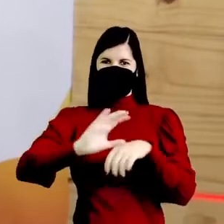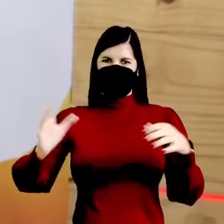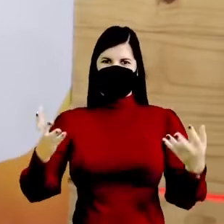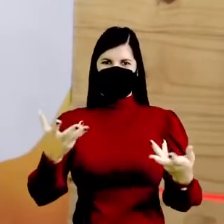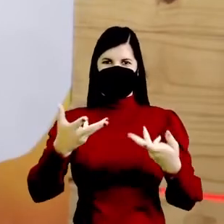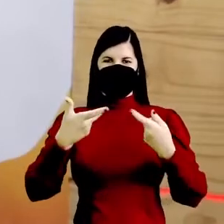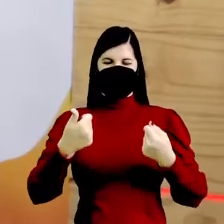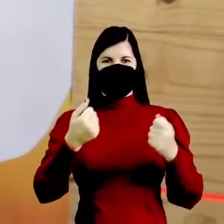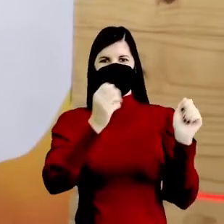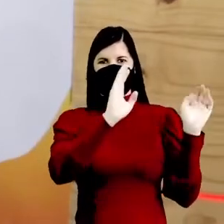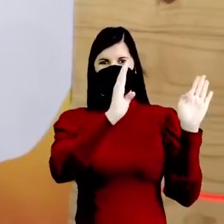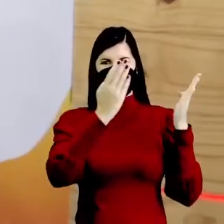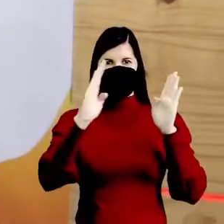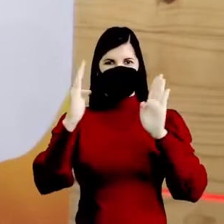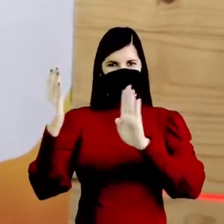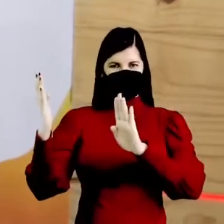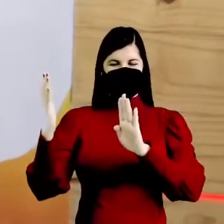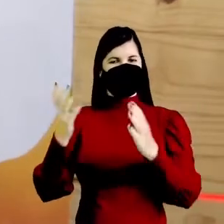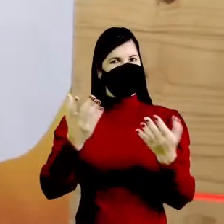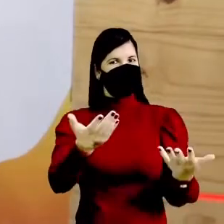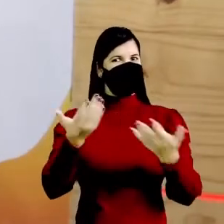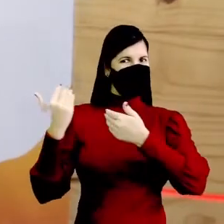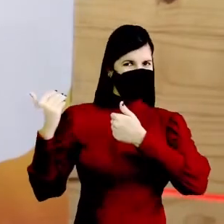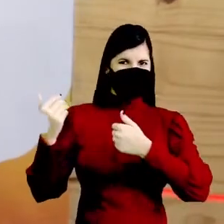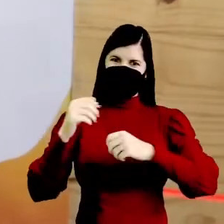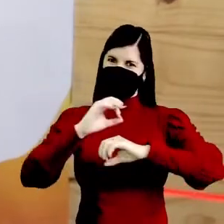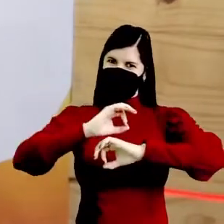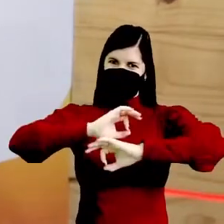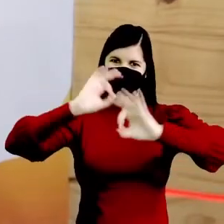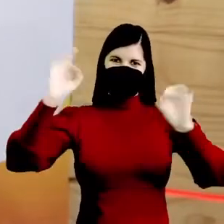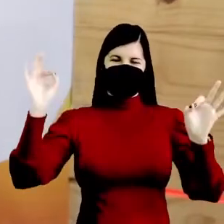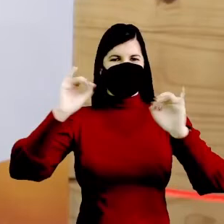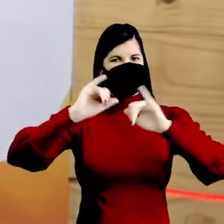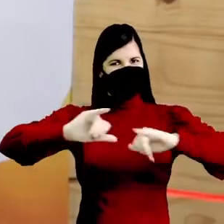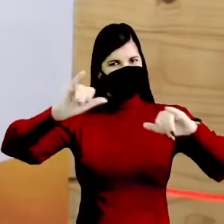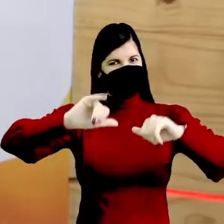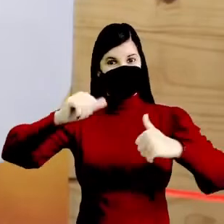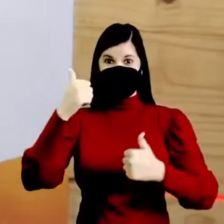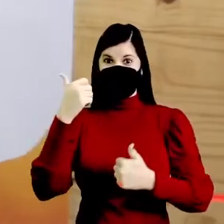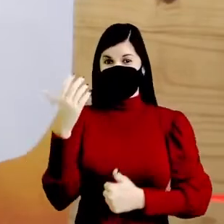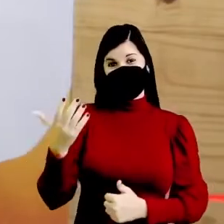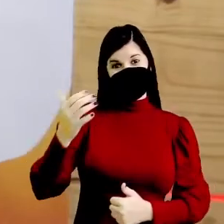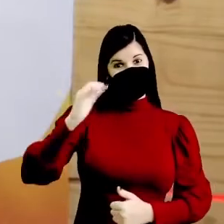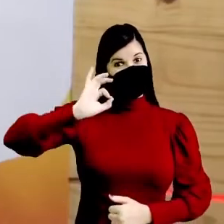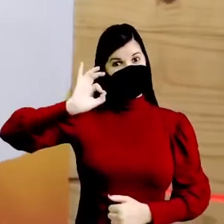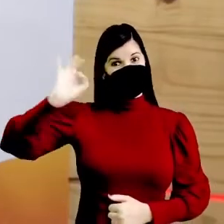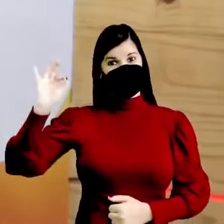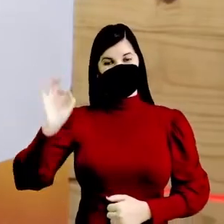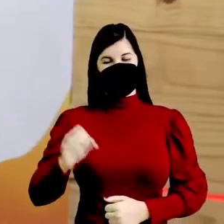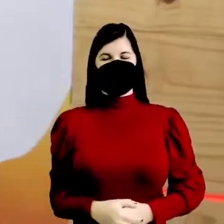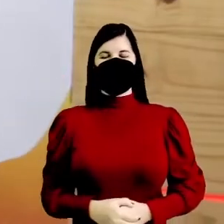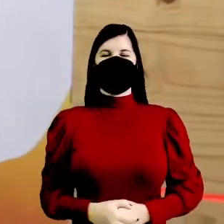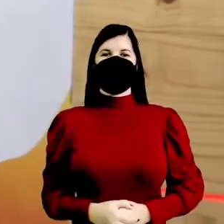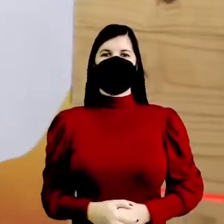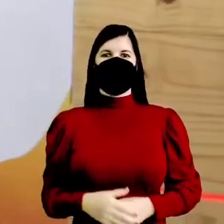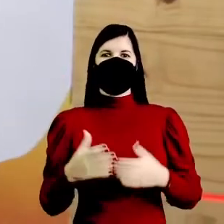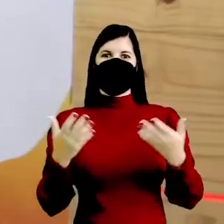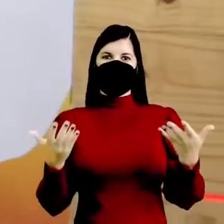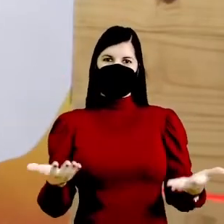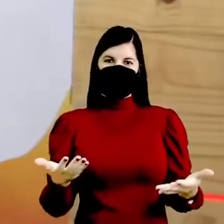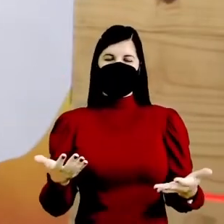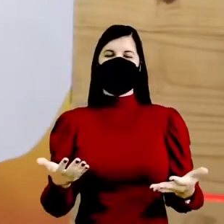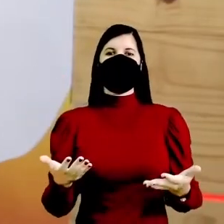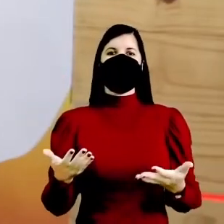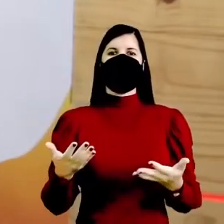de Biblioteconomia. Vem comigo que tá show, tem um monte de informação bacana, certo? Vamos lá.